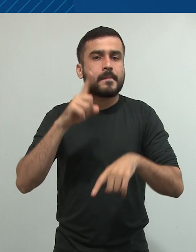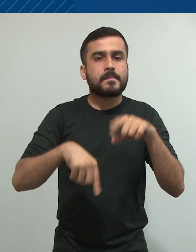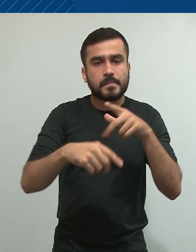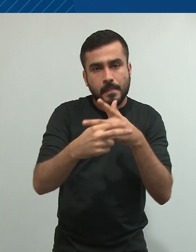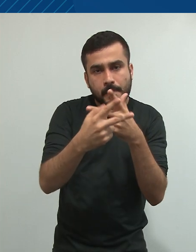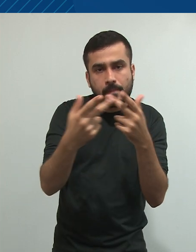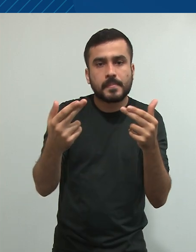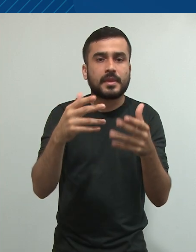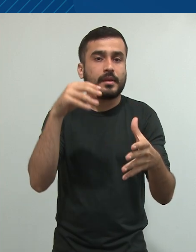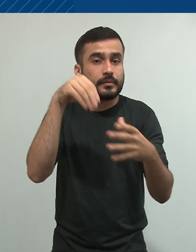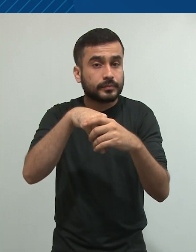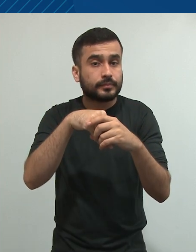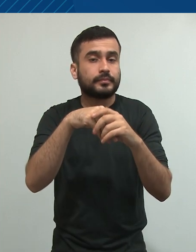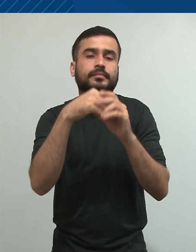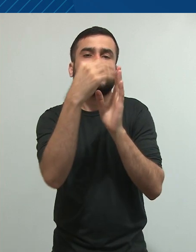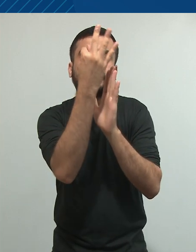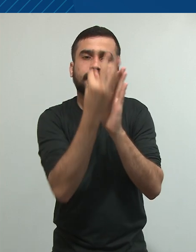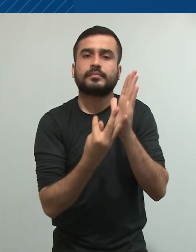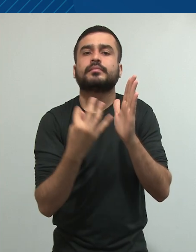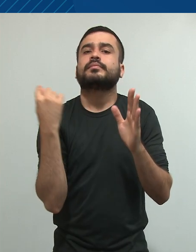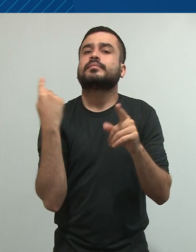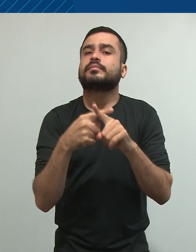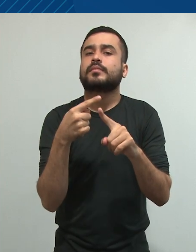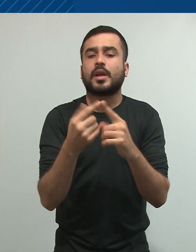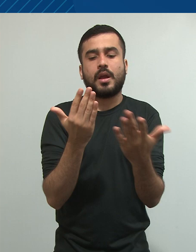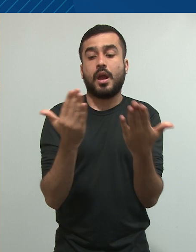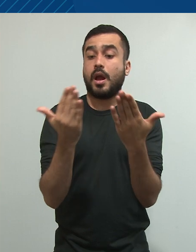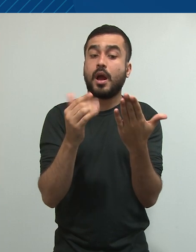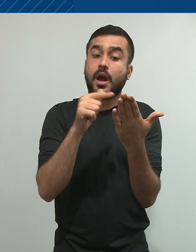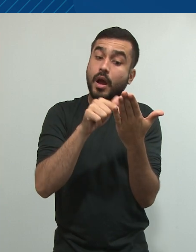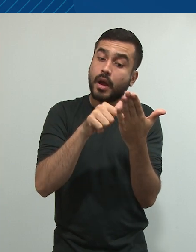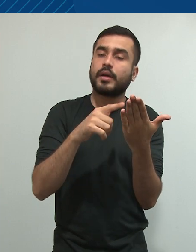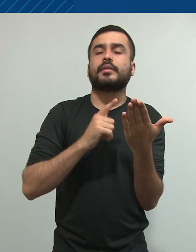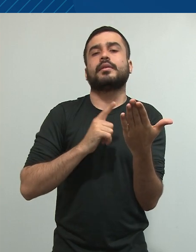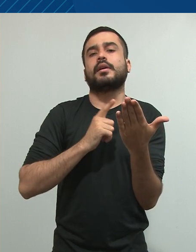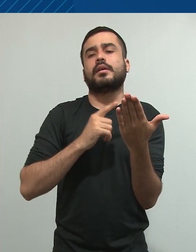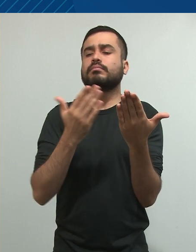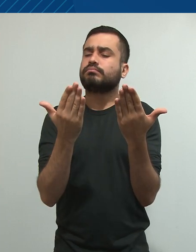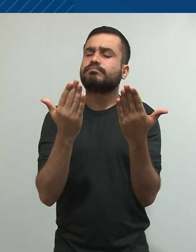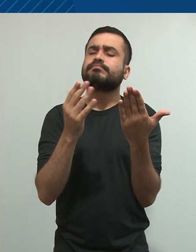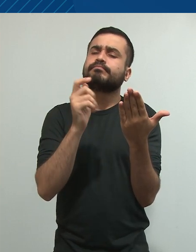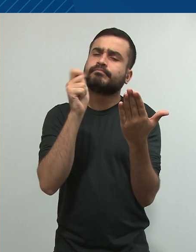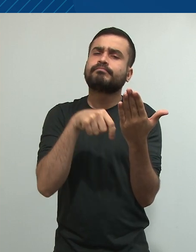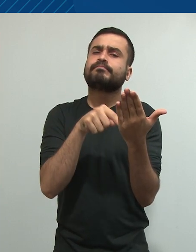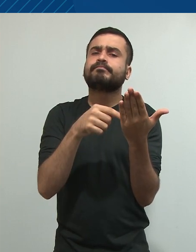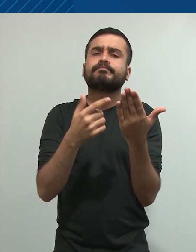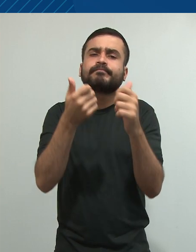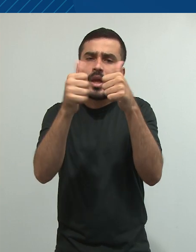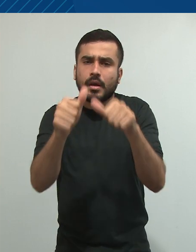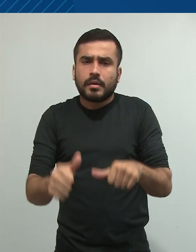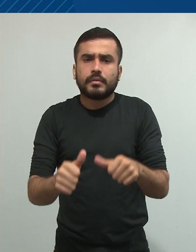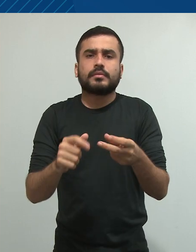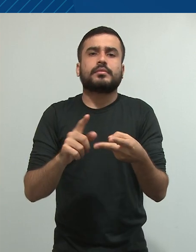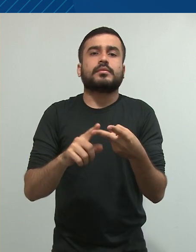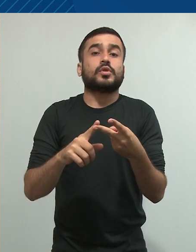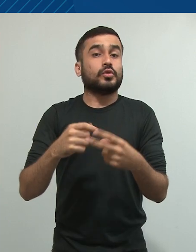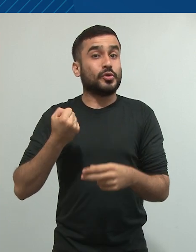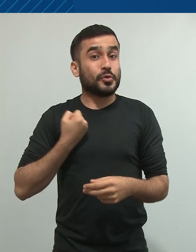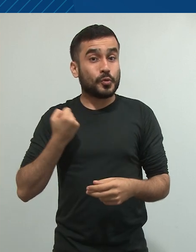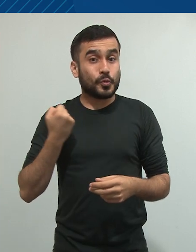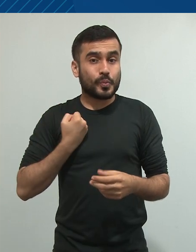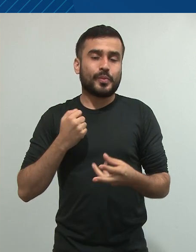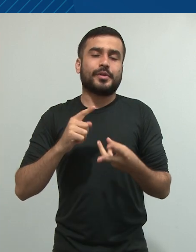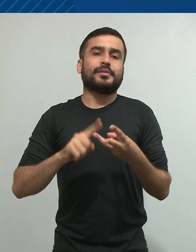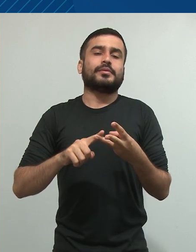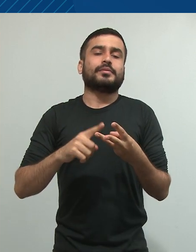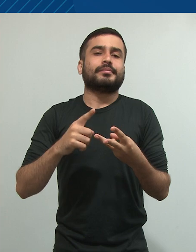dentro do texto, porque você tem o contraste, você tem a comparação ali, né? Você tem dado numérico, isso